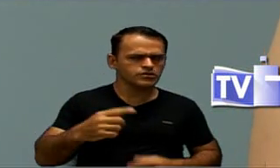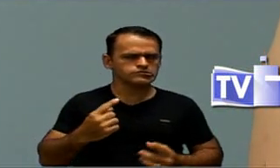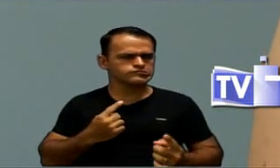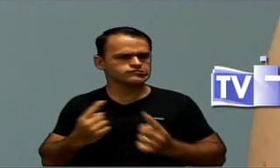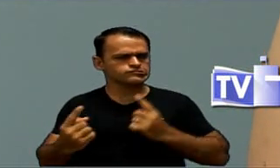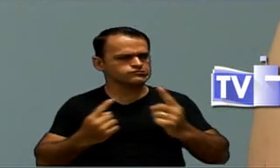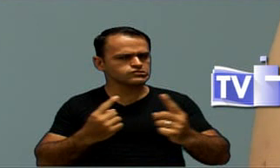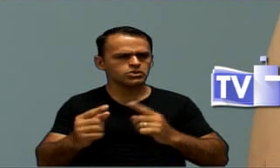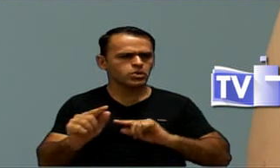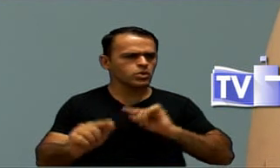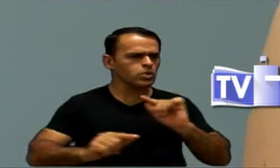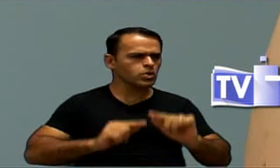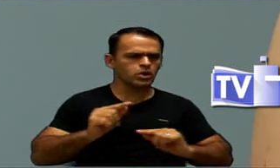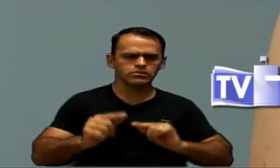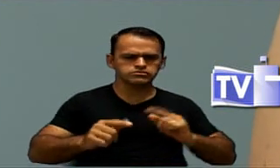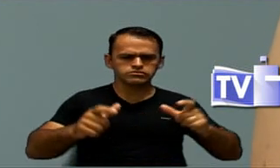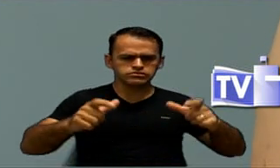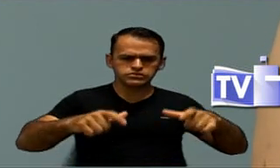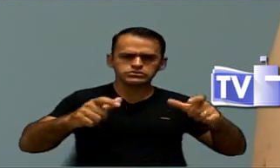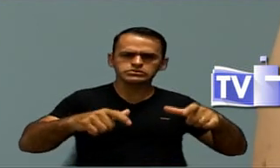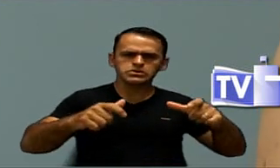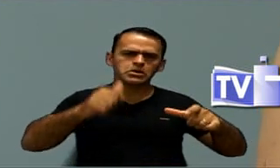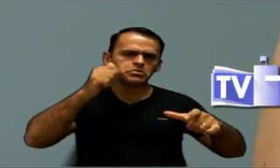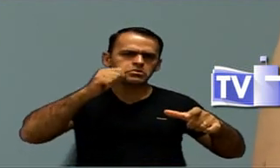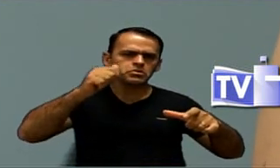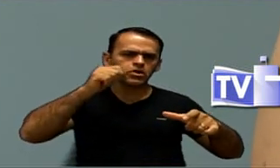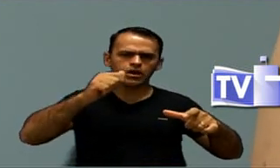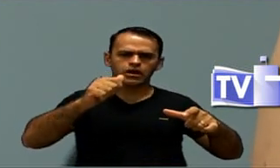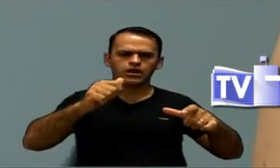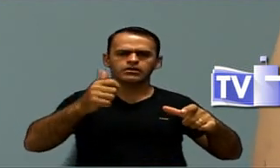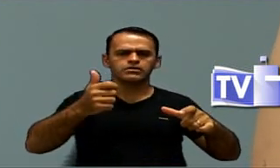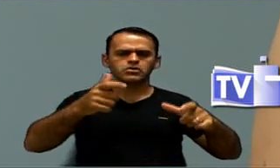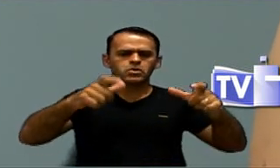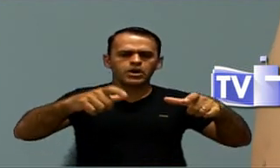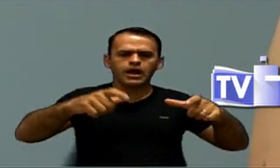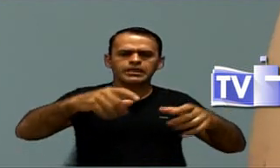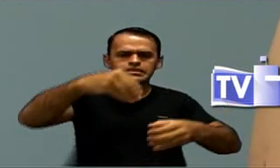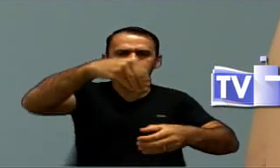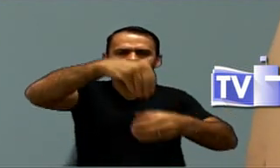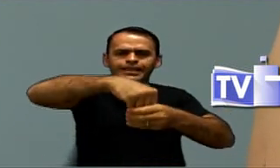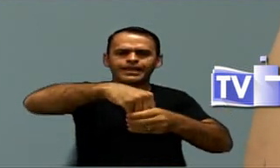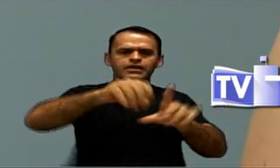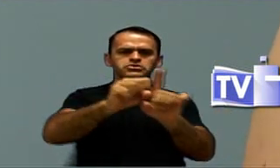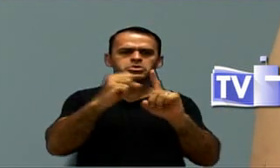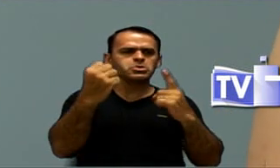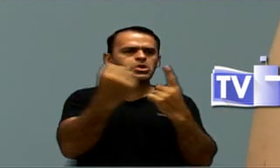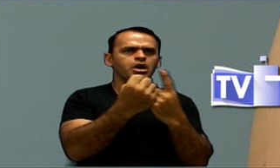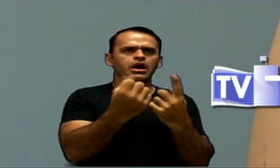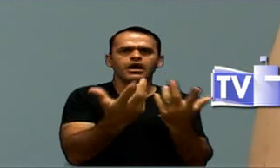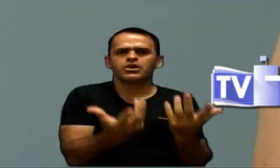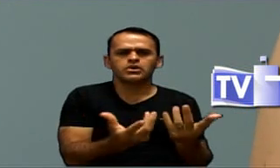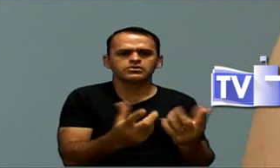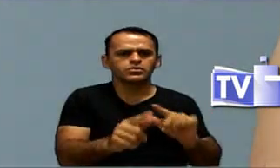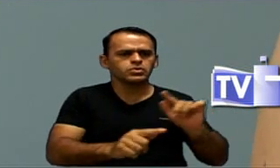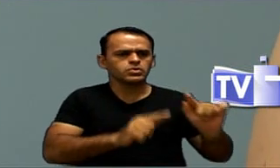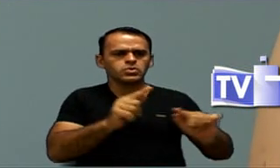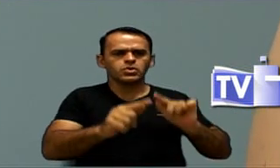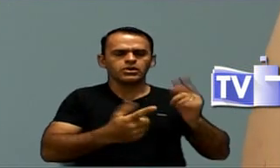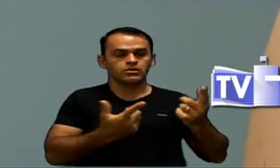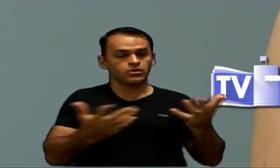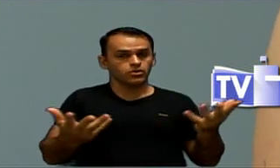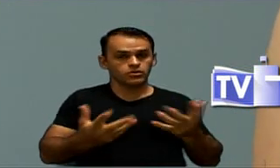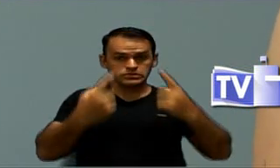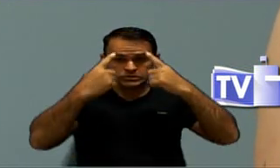sobre aonde está esse lugar da mulher na sociedade, historicamente falando, porque a violência contra a mulher, ela se